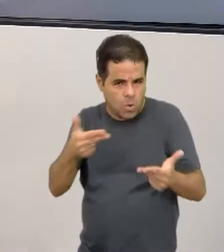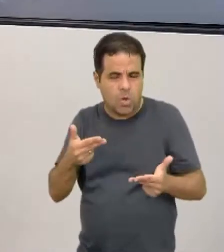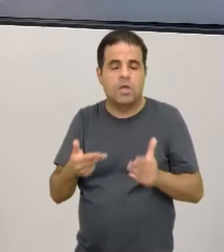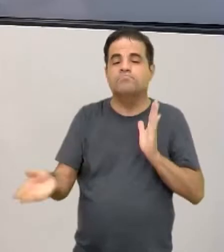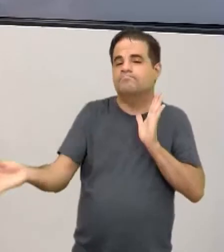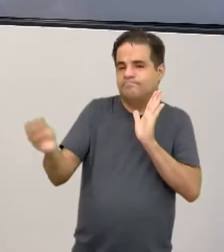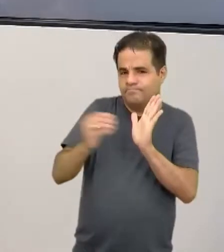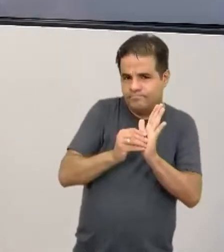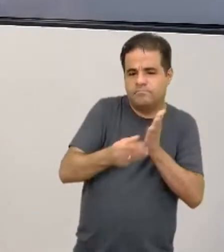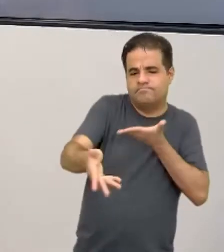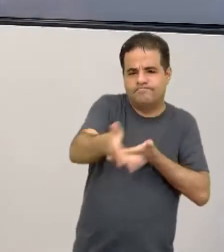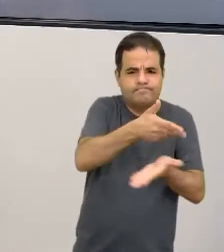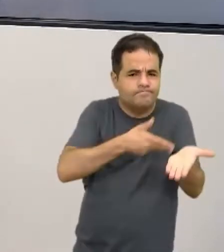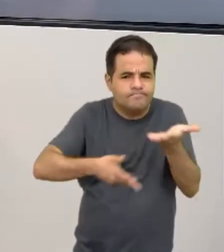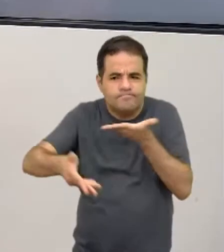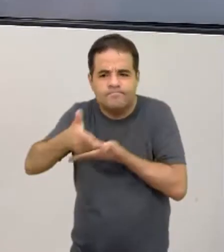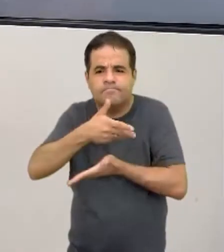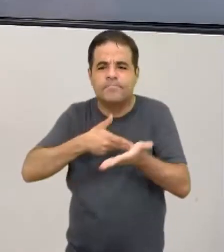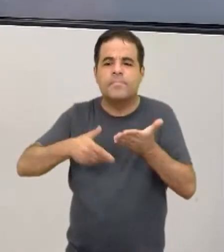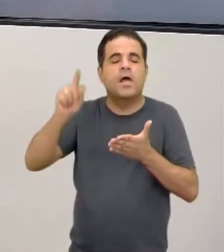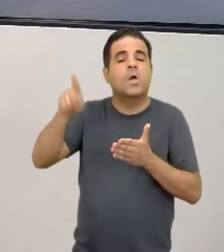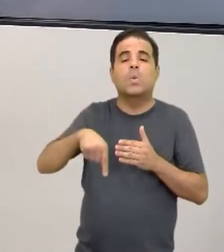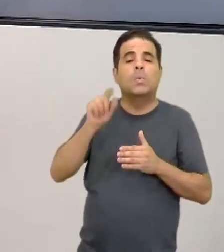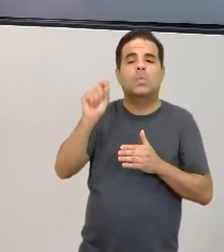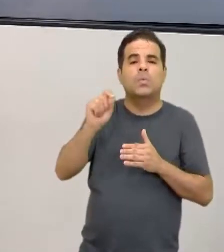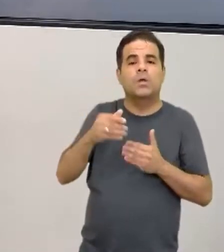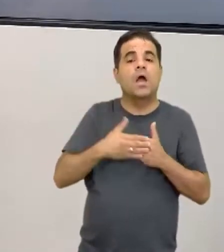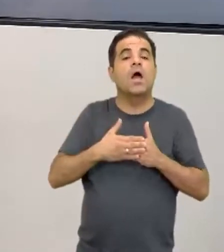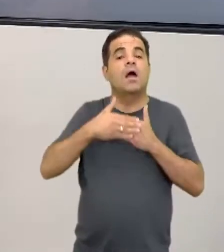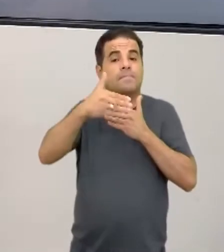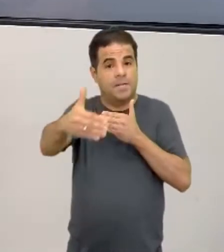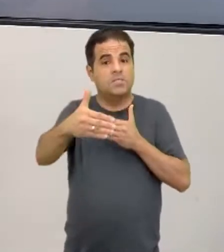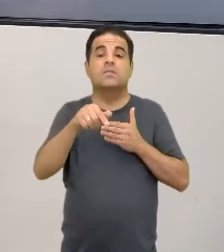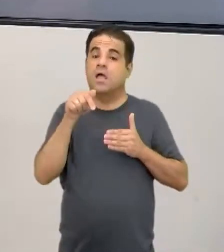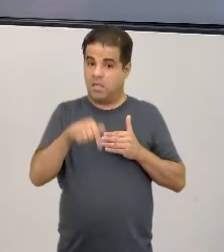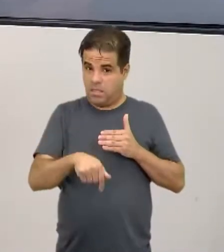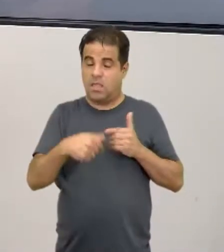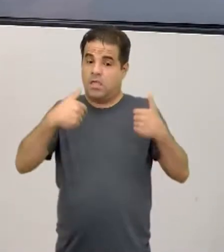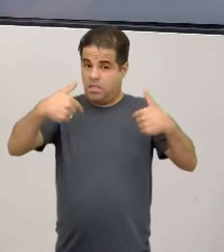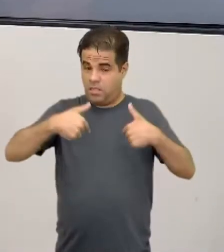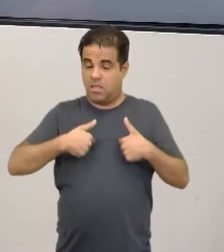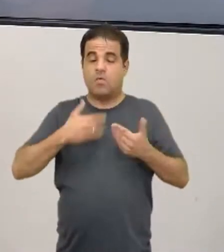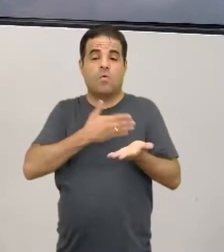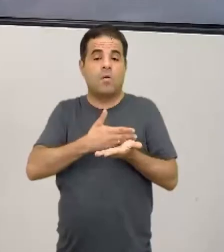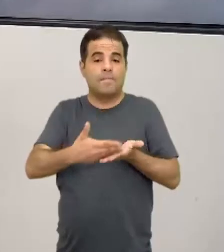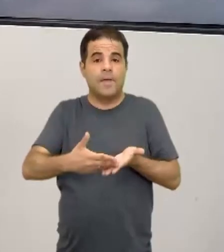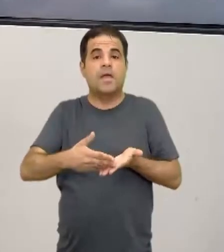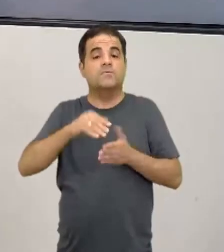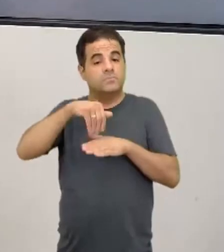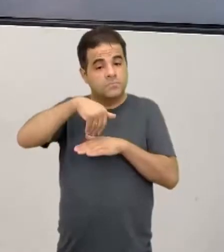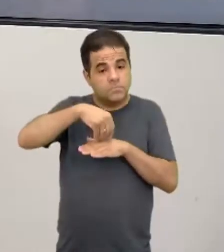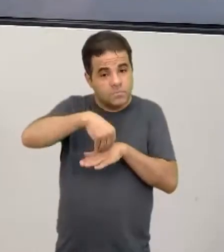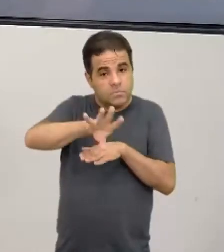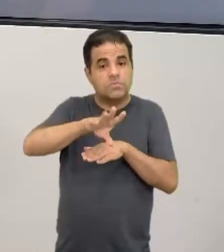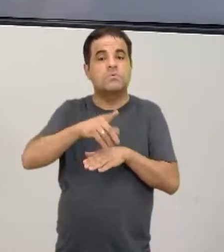com a socialização, Ogiba, é que a partir daí eu passo adiante aquilo que eu